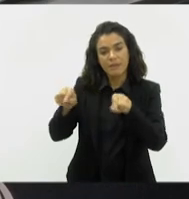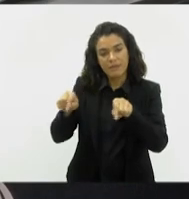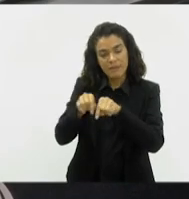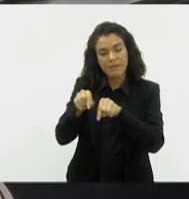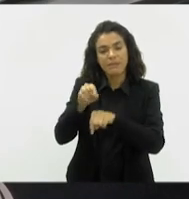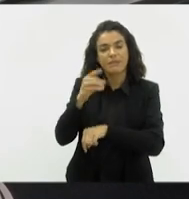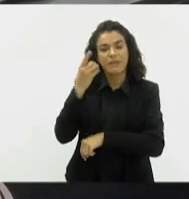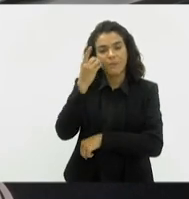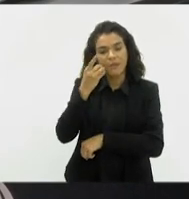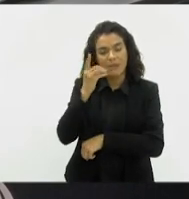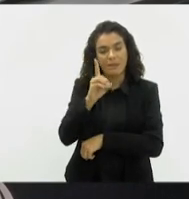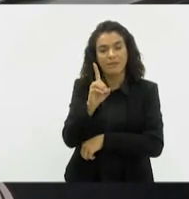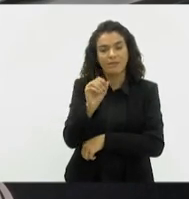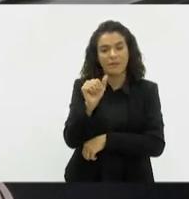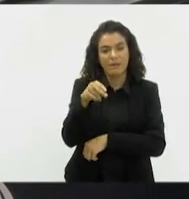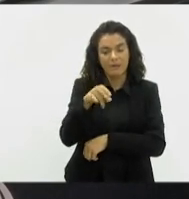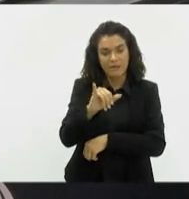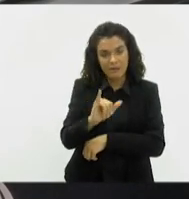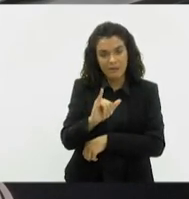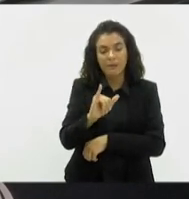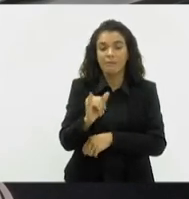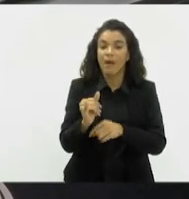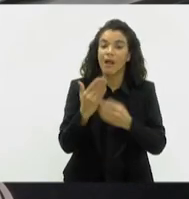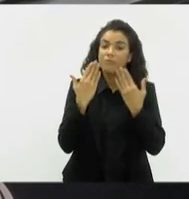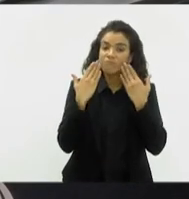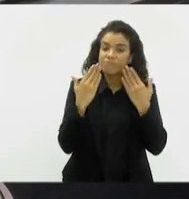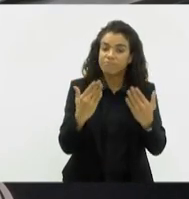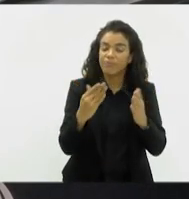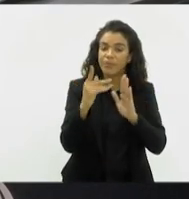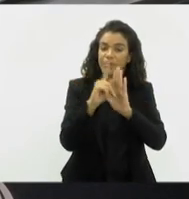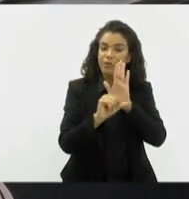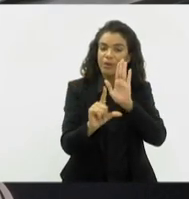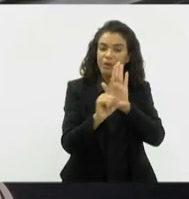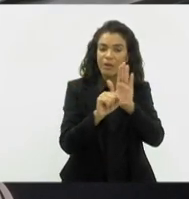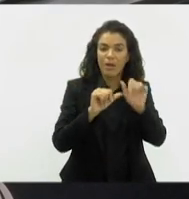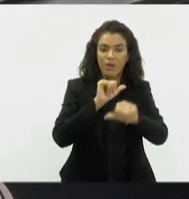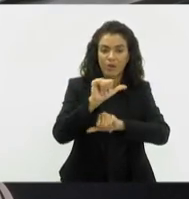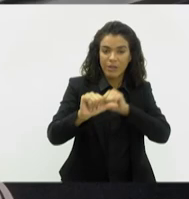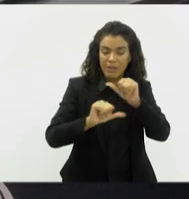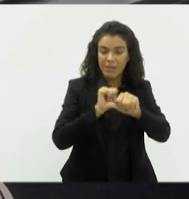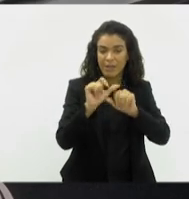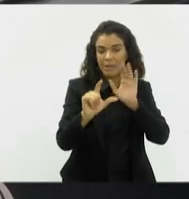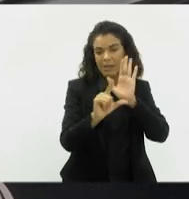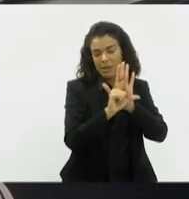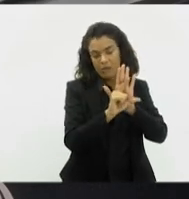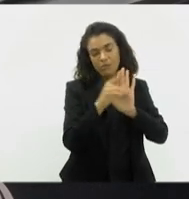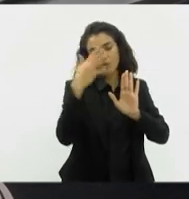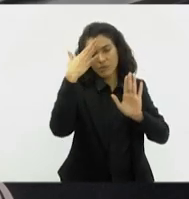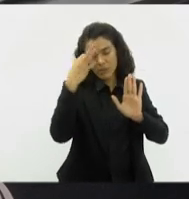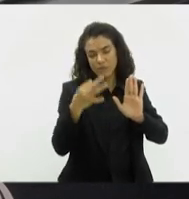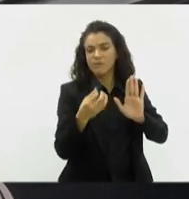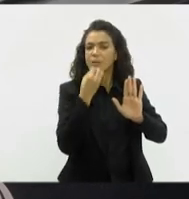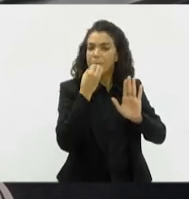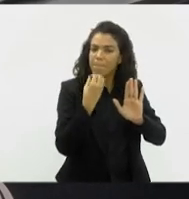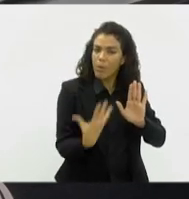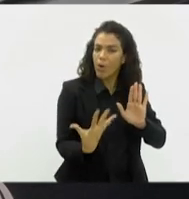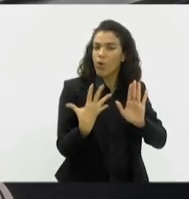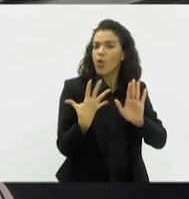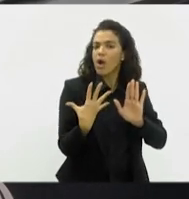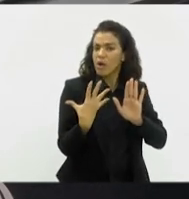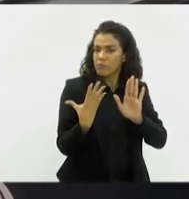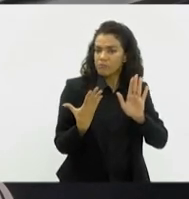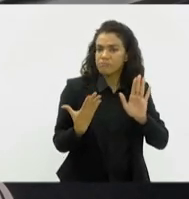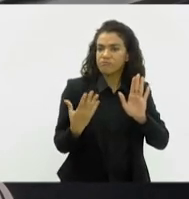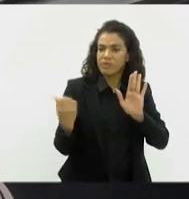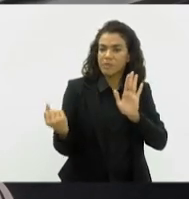tem competência para apresentar um projeto de lei alterando essa lei equivocada. E eu tenho certeza que vai ser muito bem encarada na casa e vai ser um